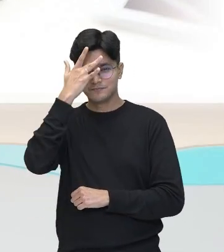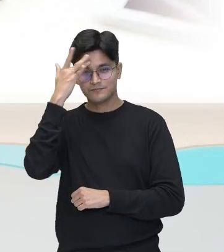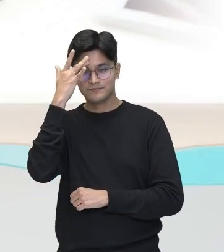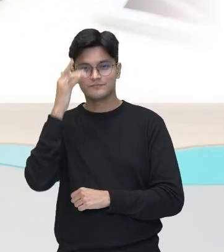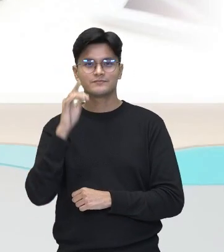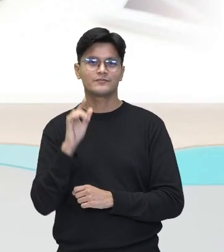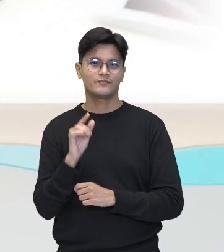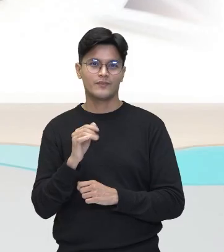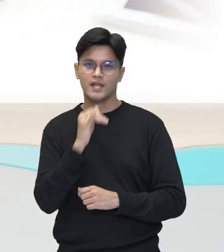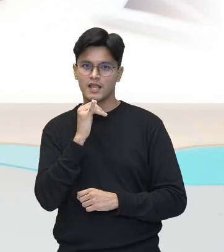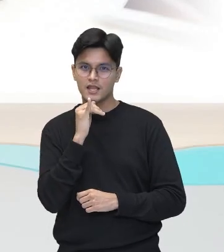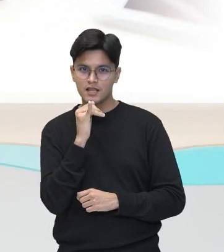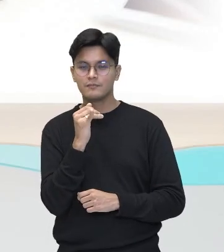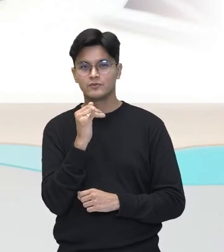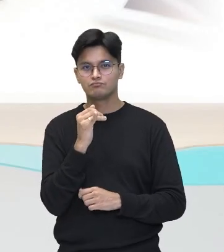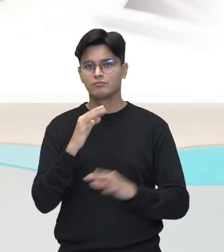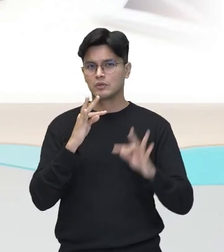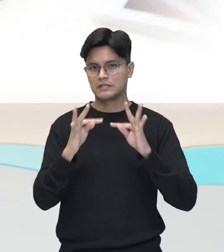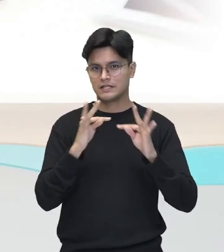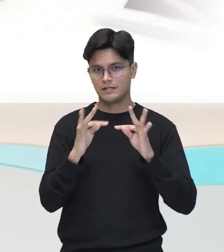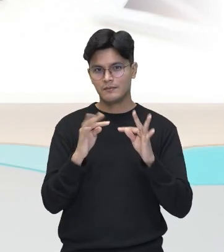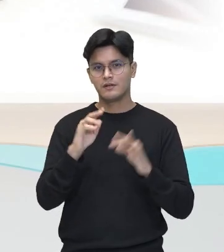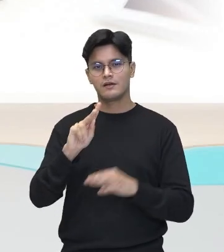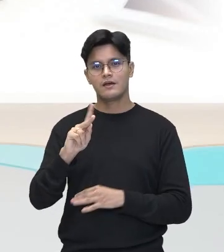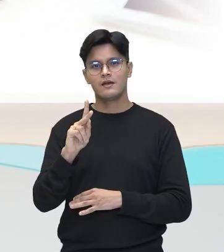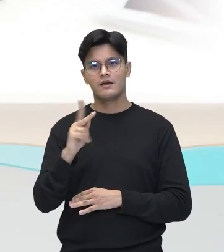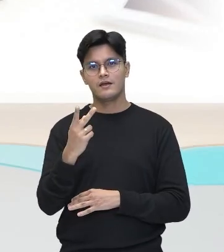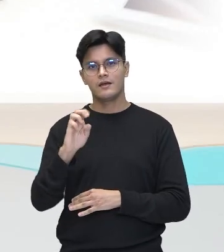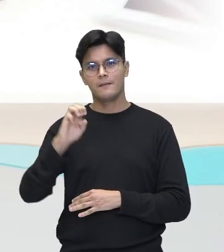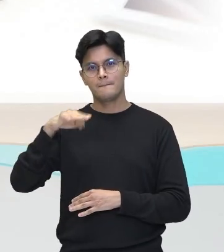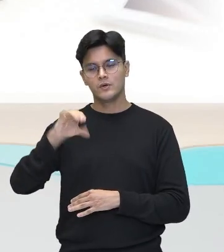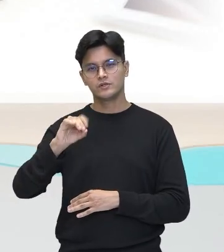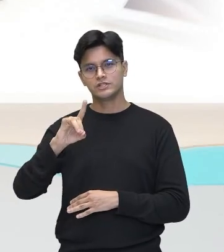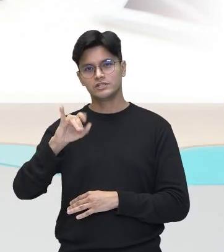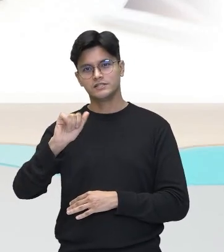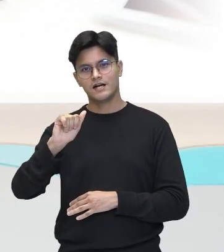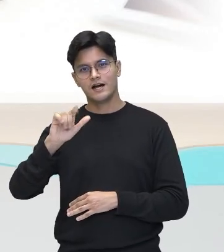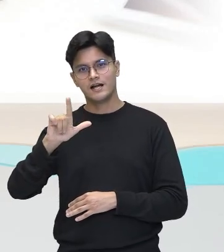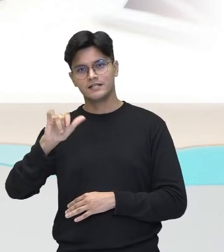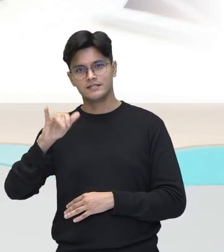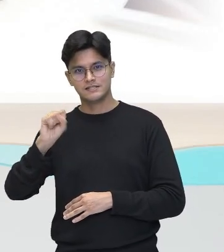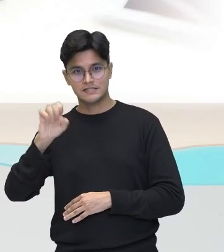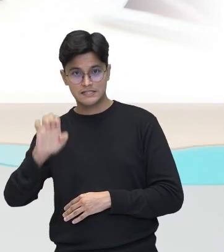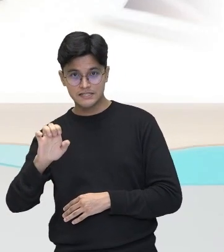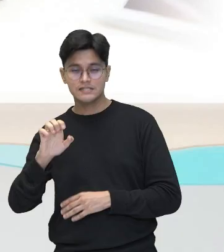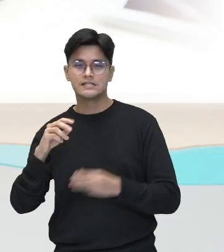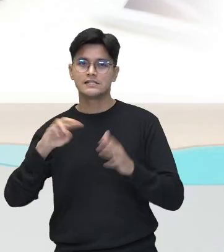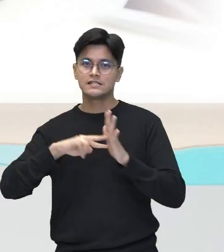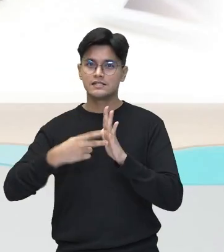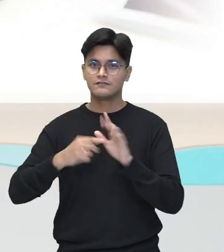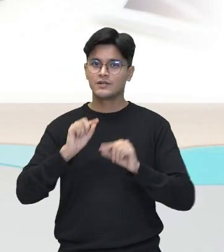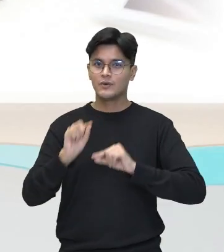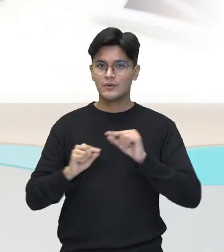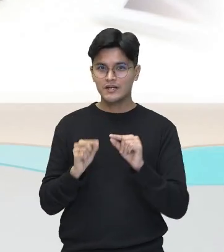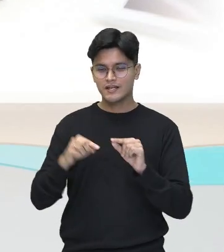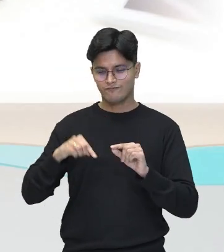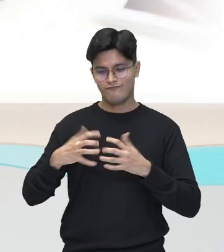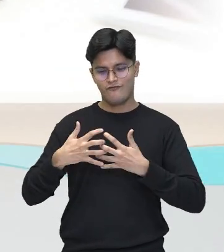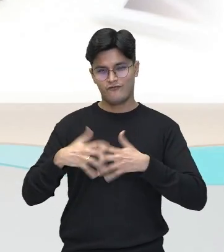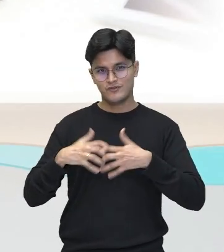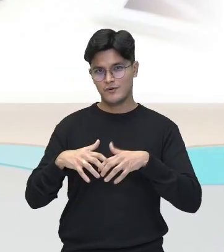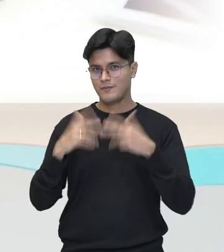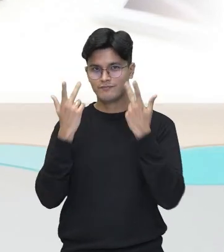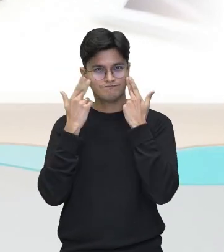fazendo hemodiálise, é porque o rim dela já não está funcionando normal, né? Não está fazendo a filtragem do seu